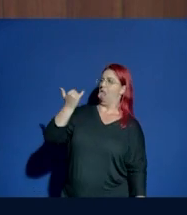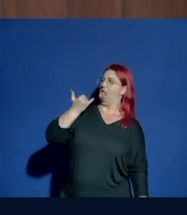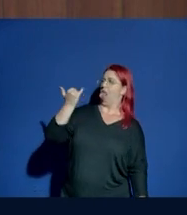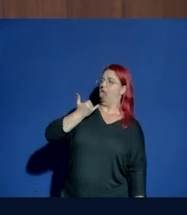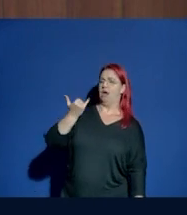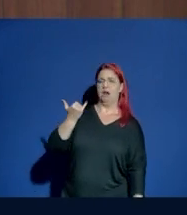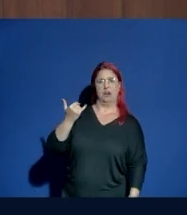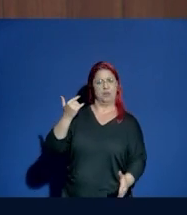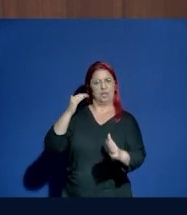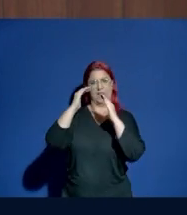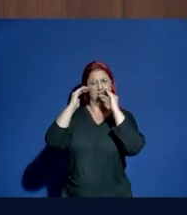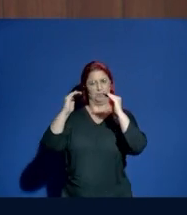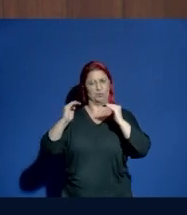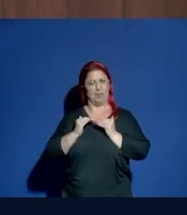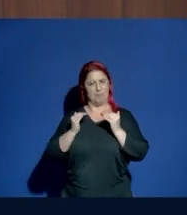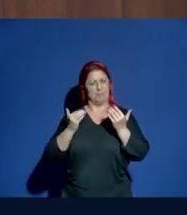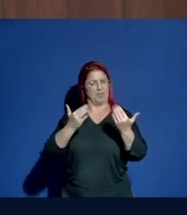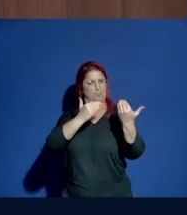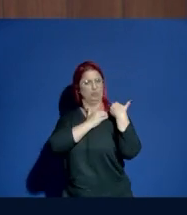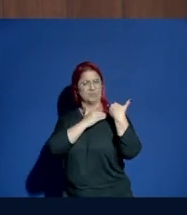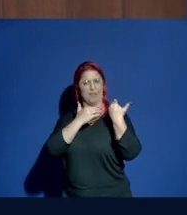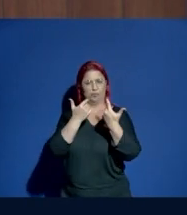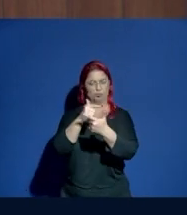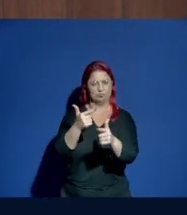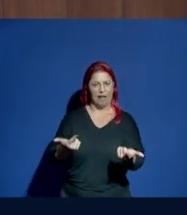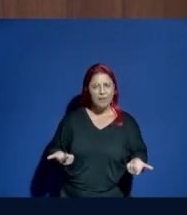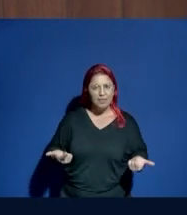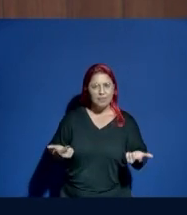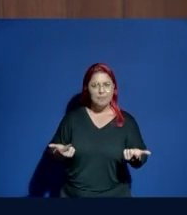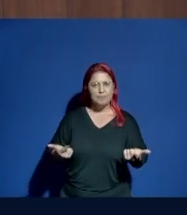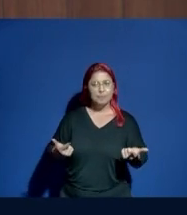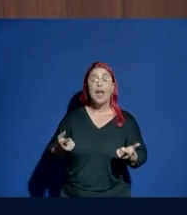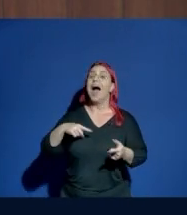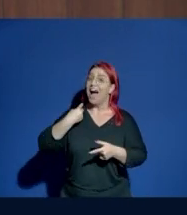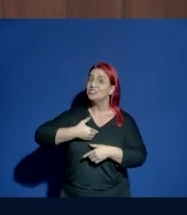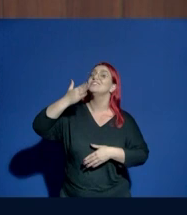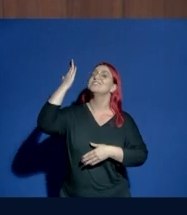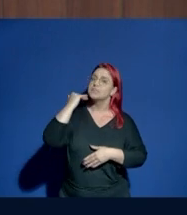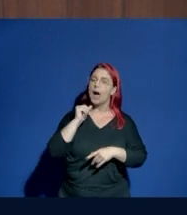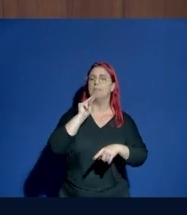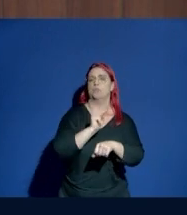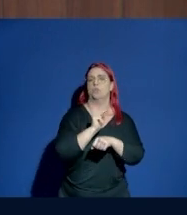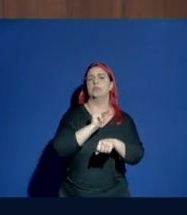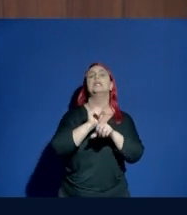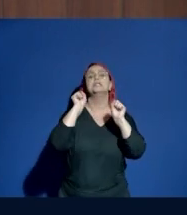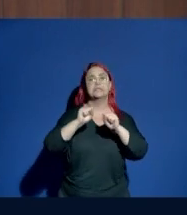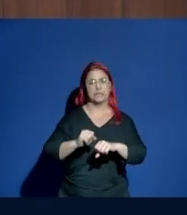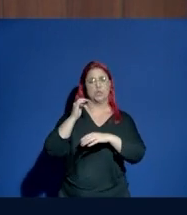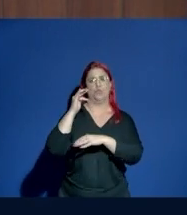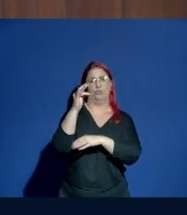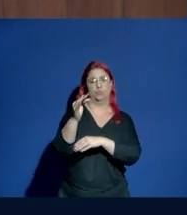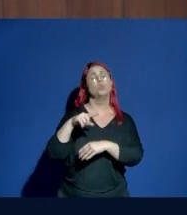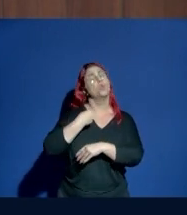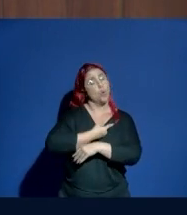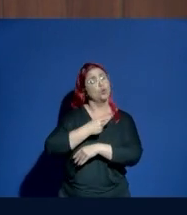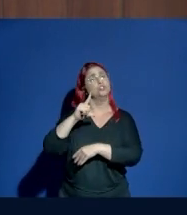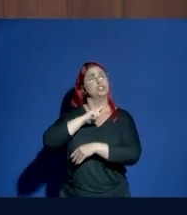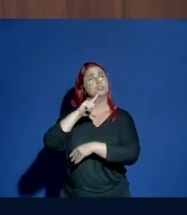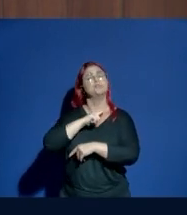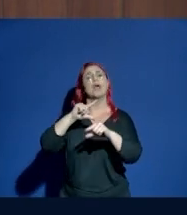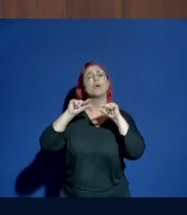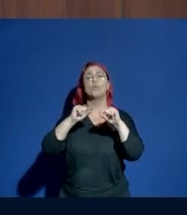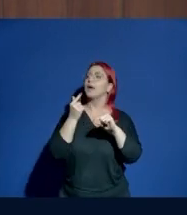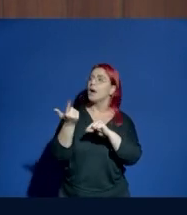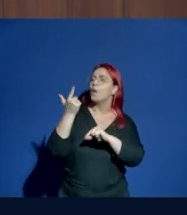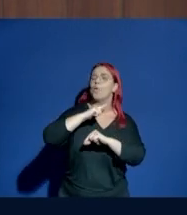serem irresponsável e inconsequente e não sabemos preservar o que é o nosso futuro e que nós hoje temos condições de